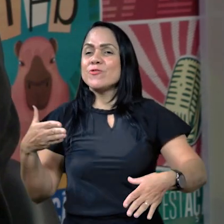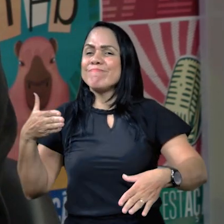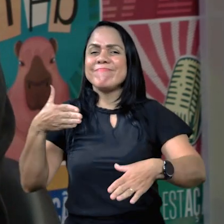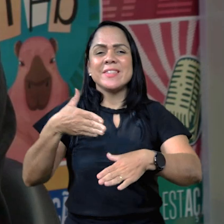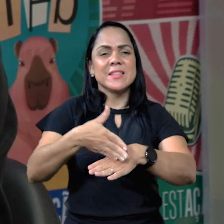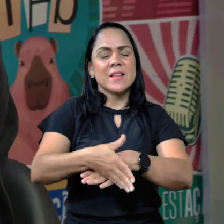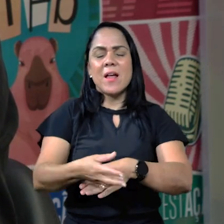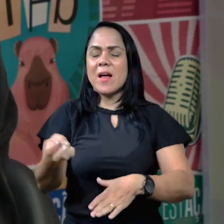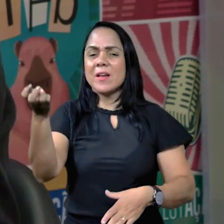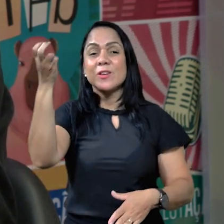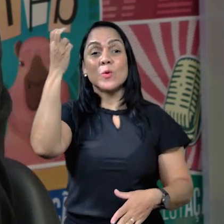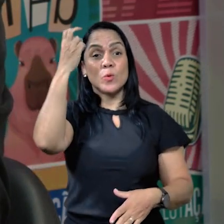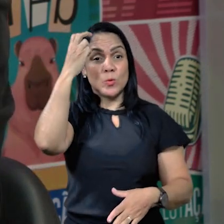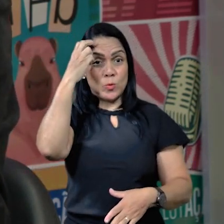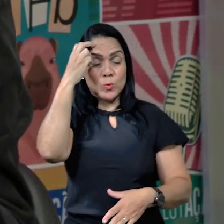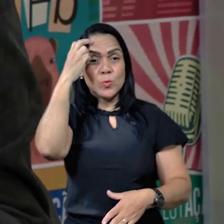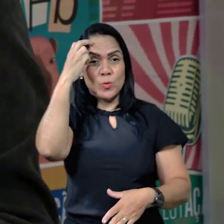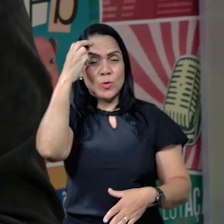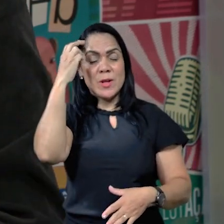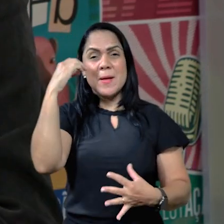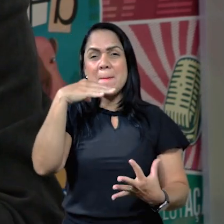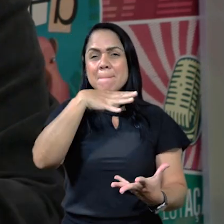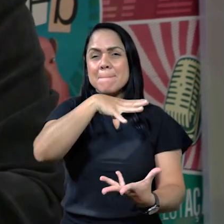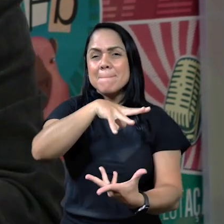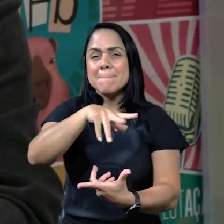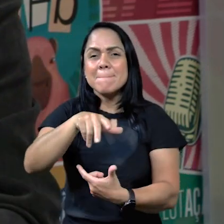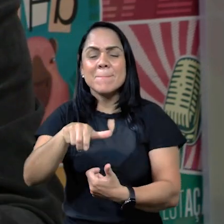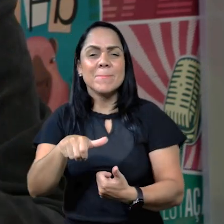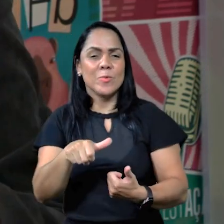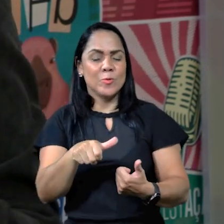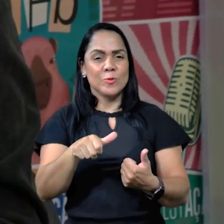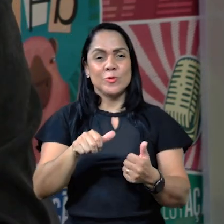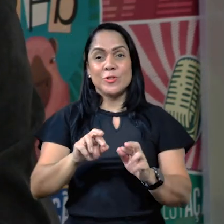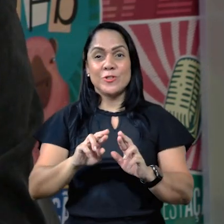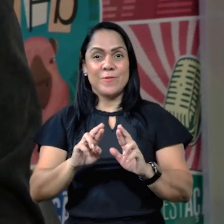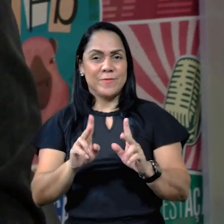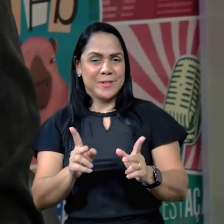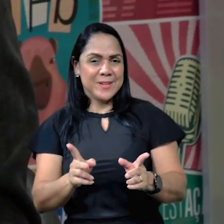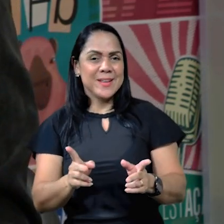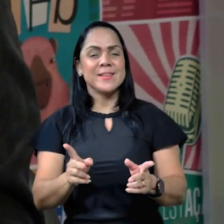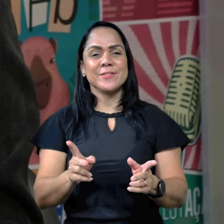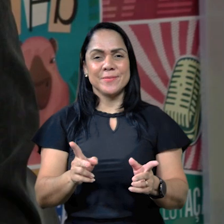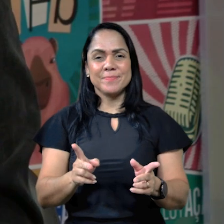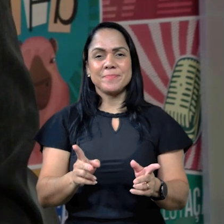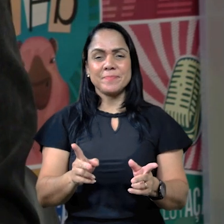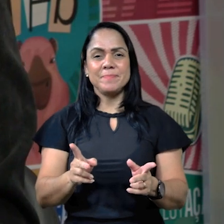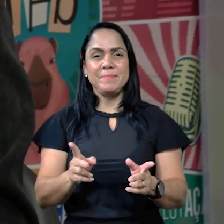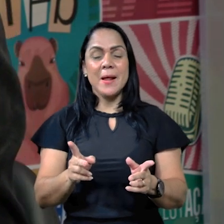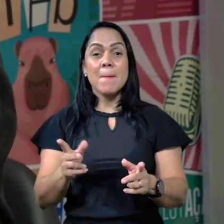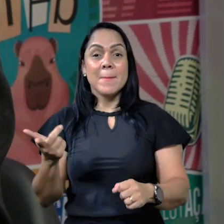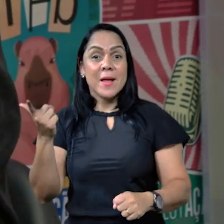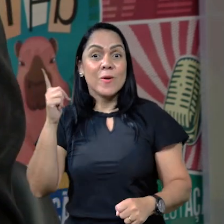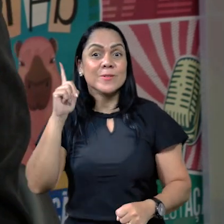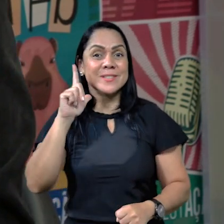entrar em microcosmos, e de entrar em realidades distintas para a gente